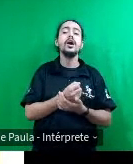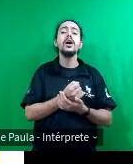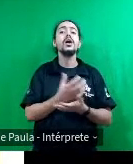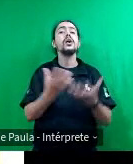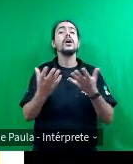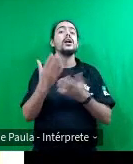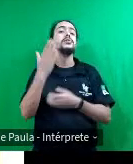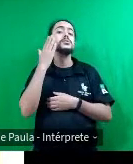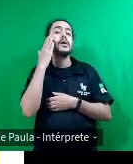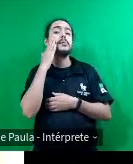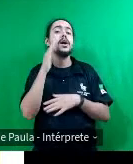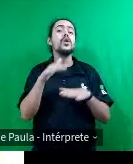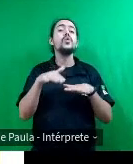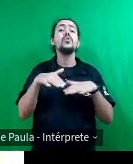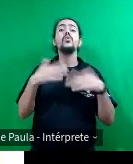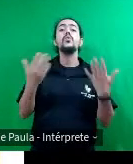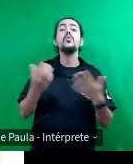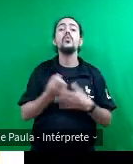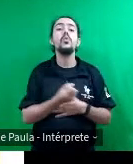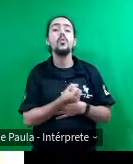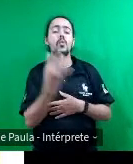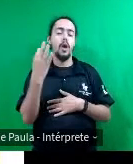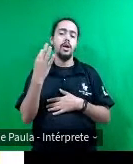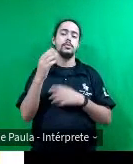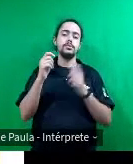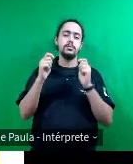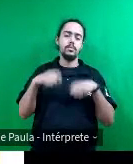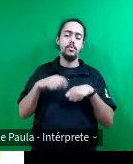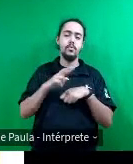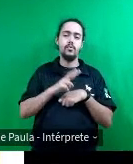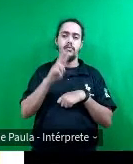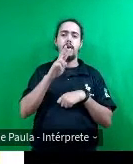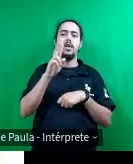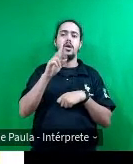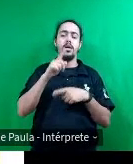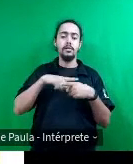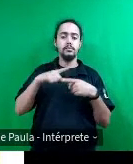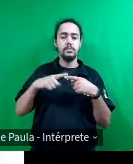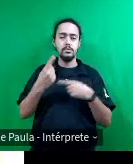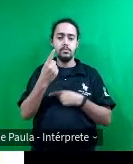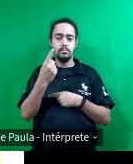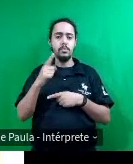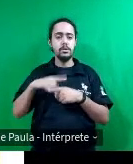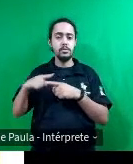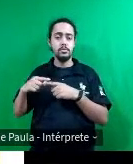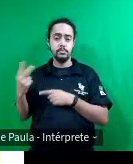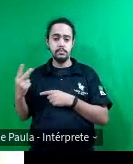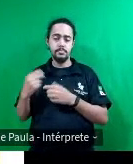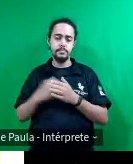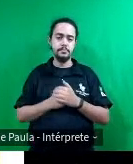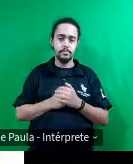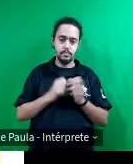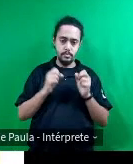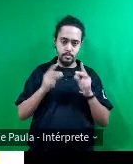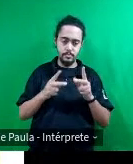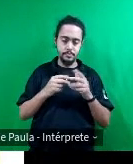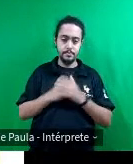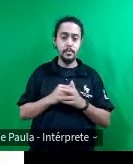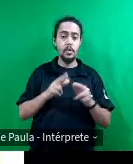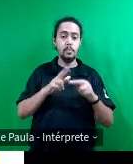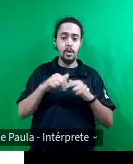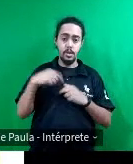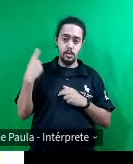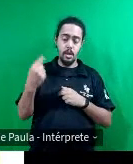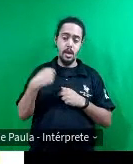é a parcela dessa corrente total que desce por um ramo, que desce pelo outro ramo. Ok? Então, para isso que a gente usa o divisor